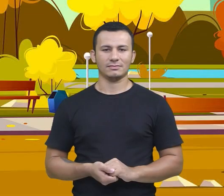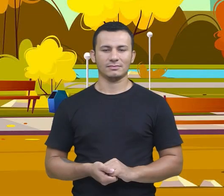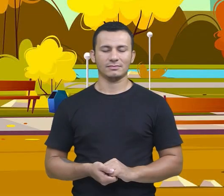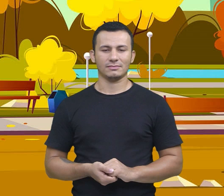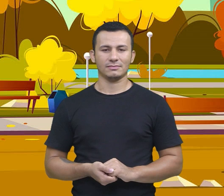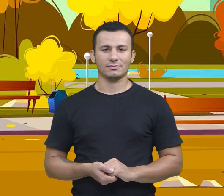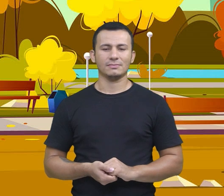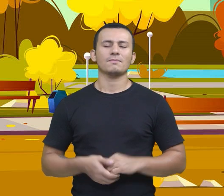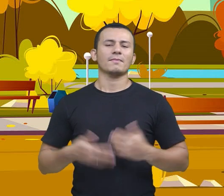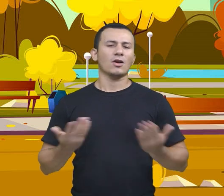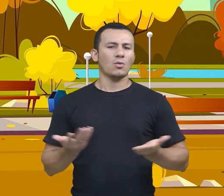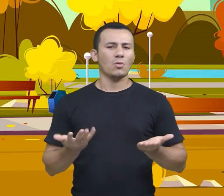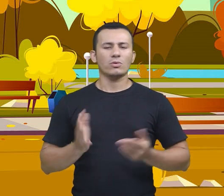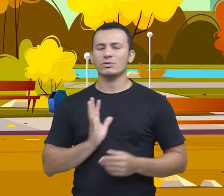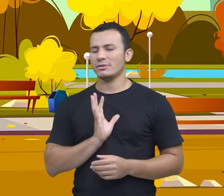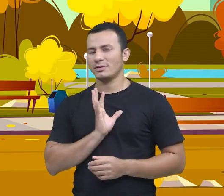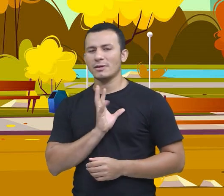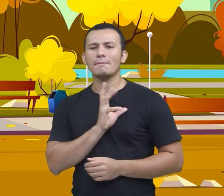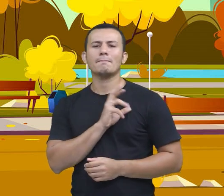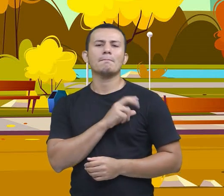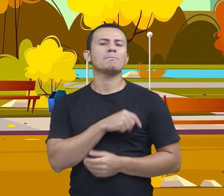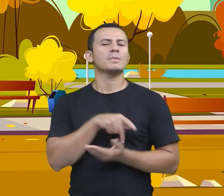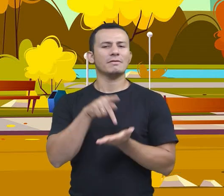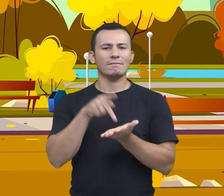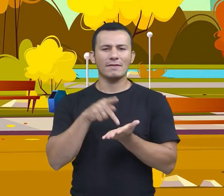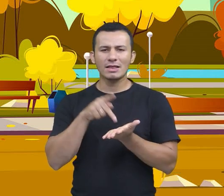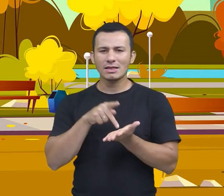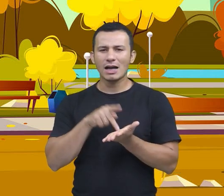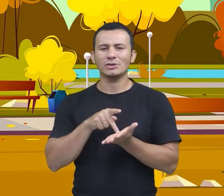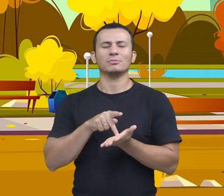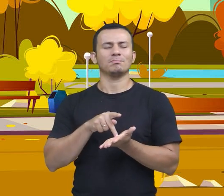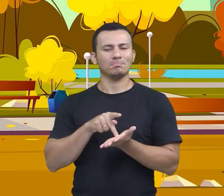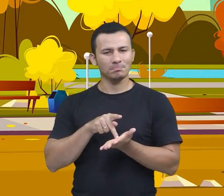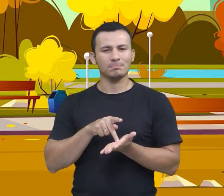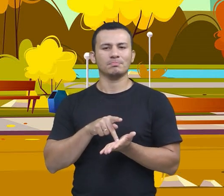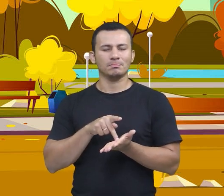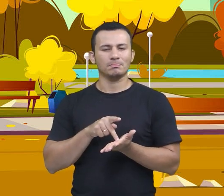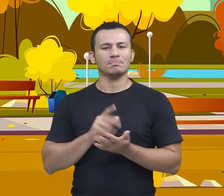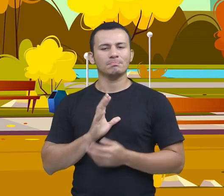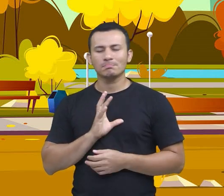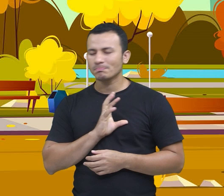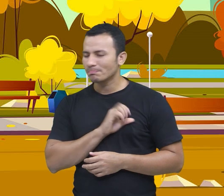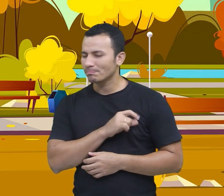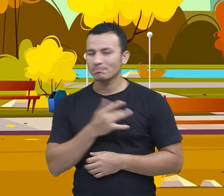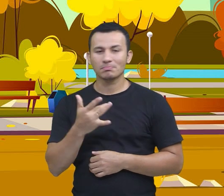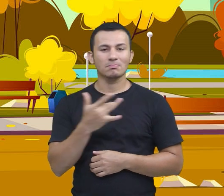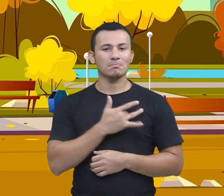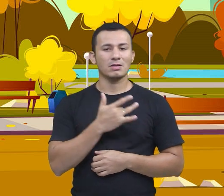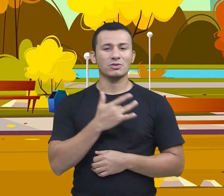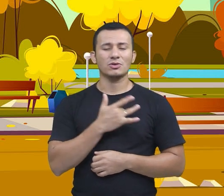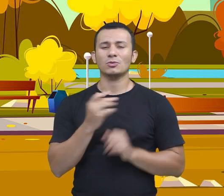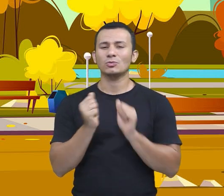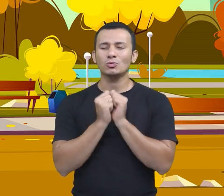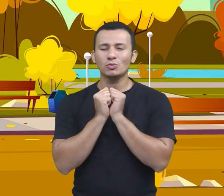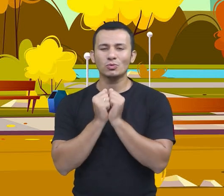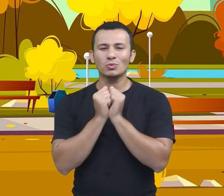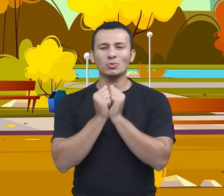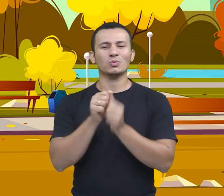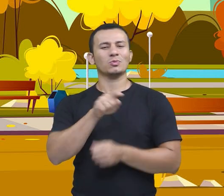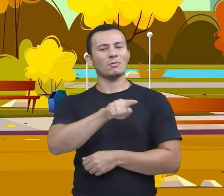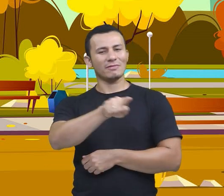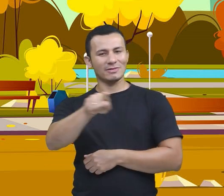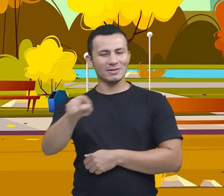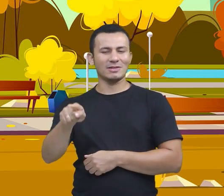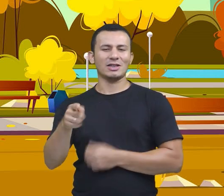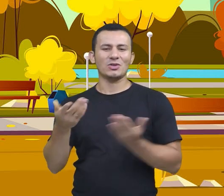Eu amei, olha, de coração, de paixão, estar aqui com vocês hoje nessa